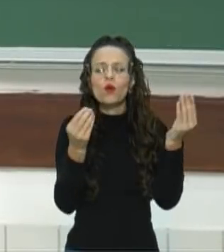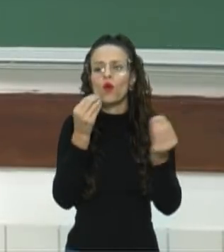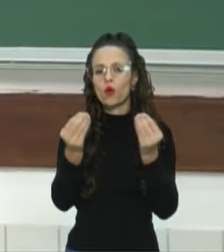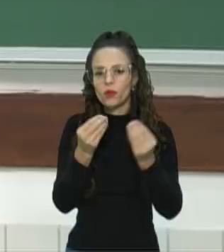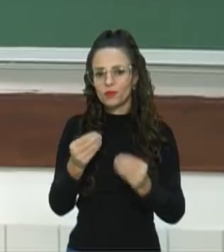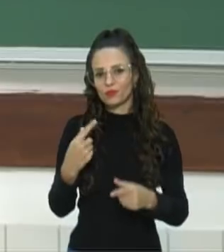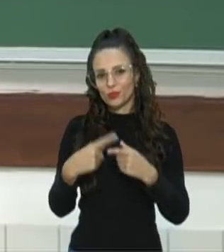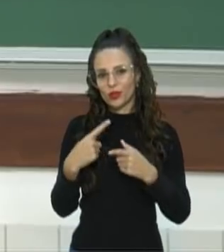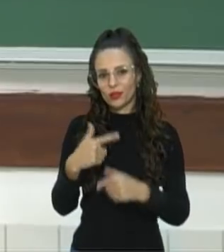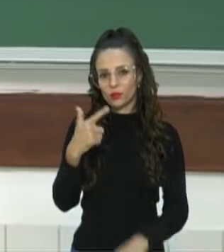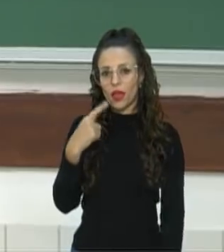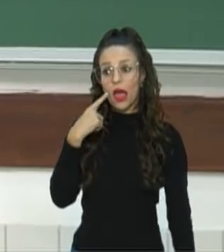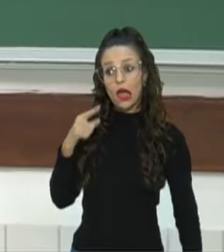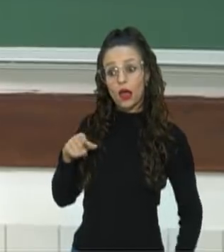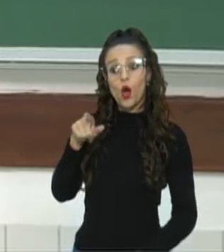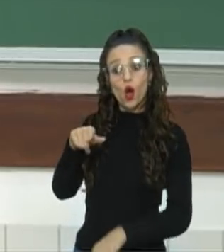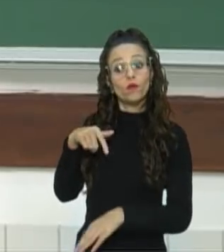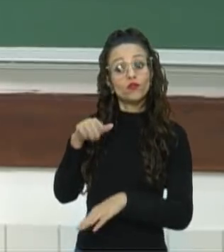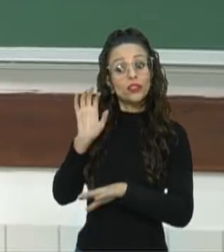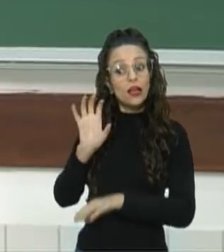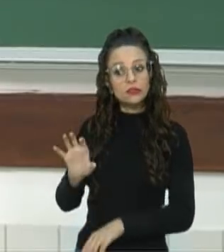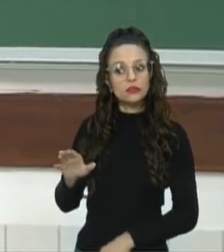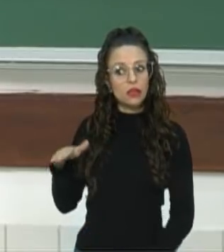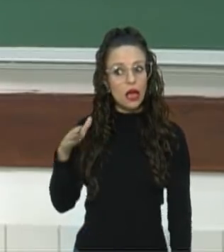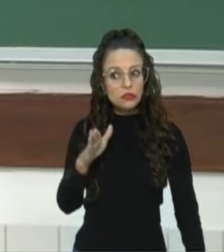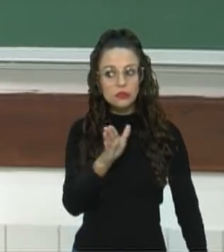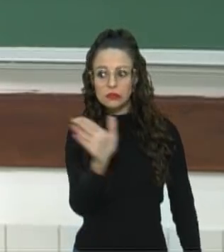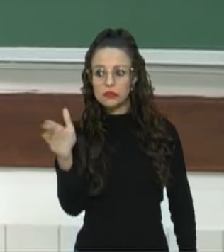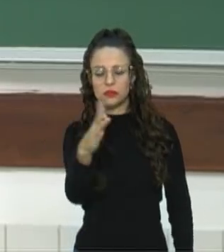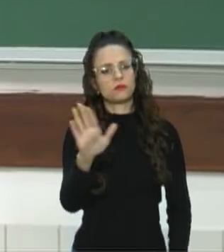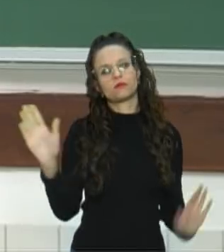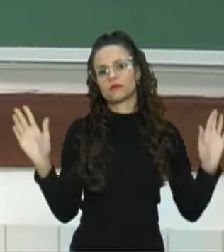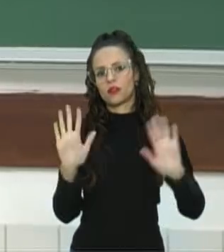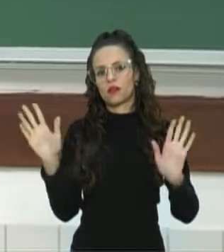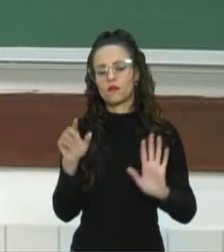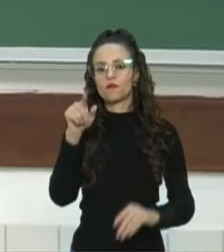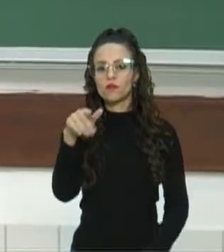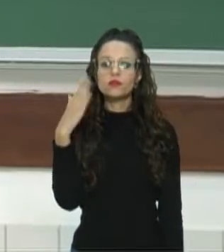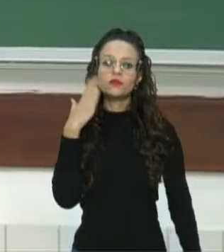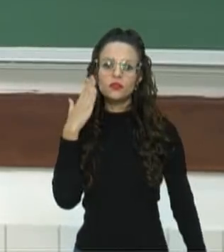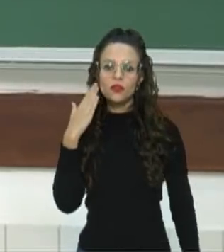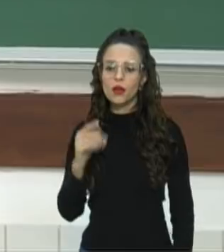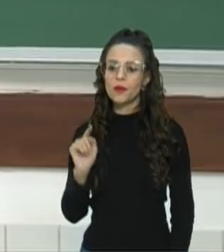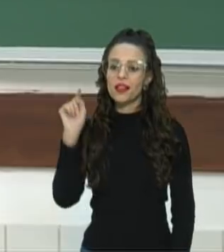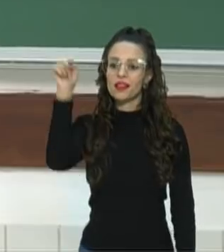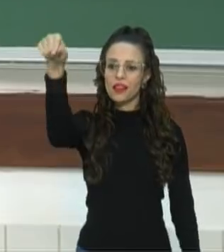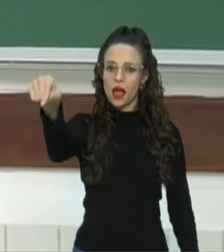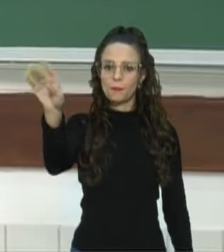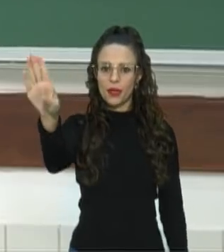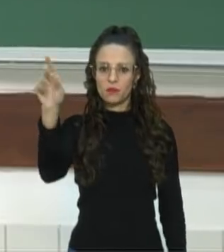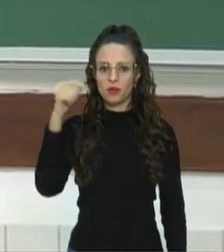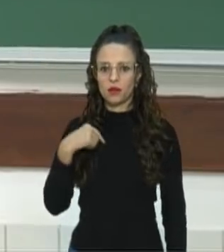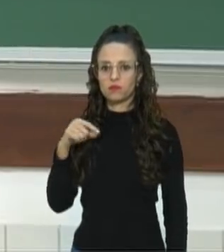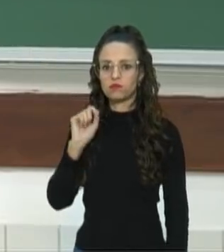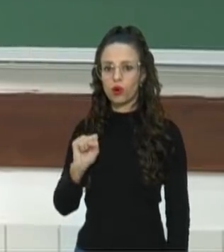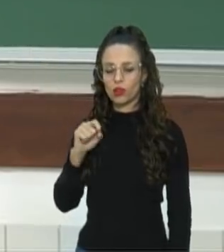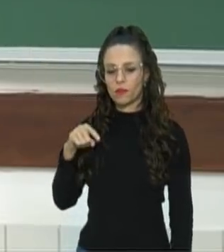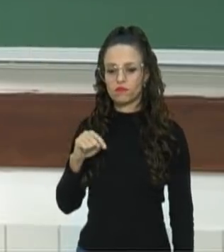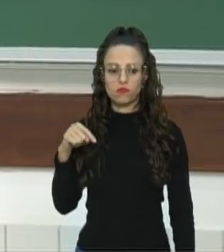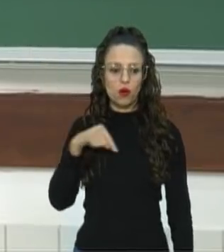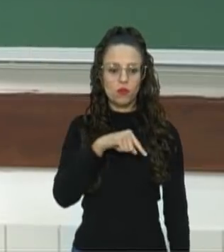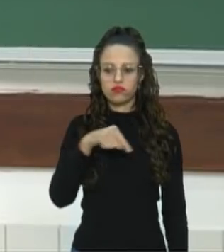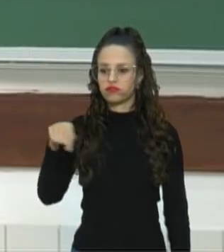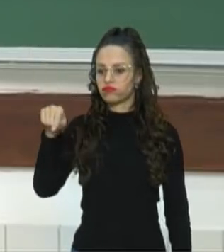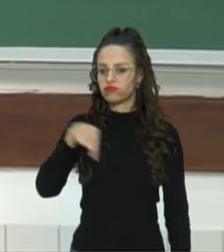Como não existe, você vai ter que ir por esse caminho aqui. Não, lá você sabe que você tem que chegar no ponto B, mas você pode ir por aqui, pode